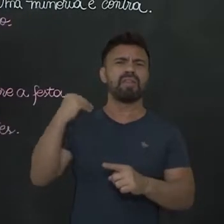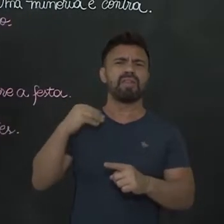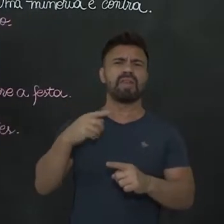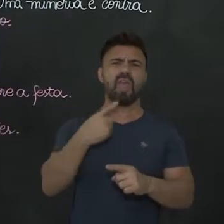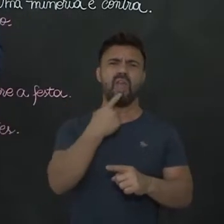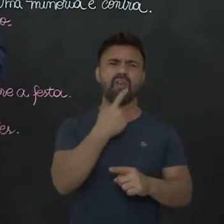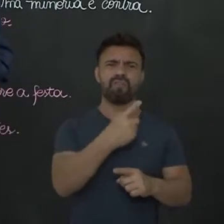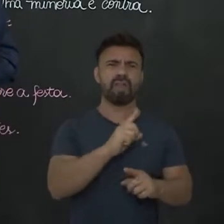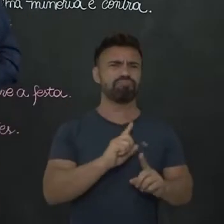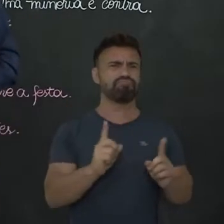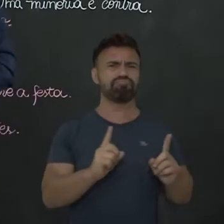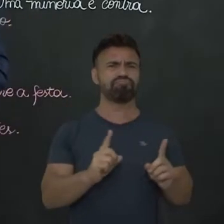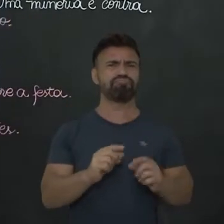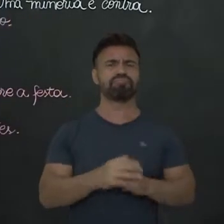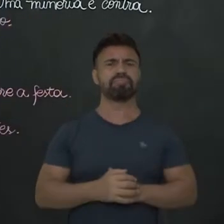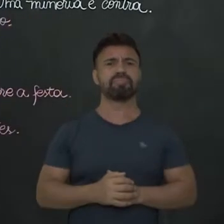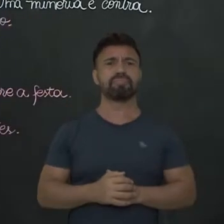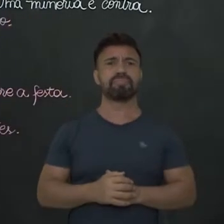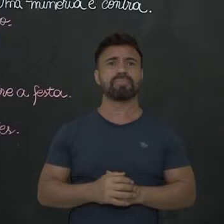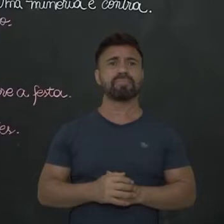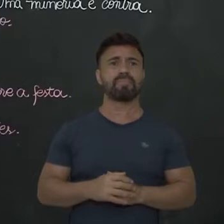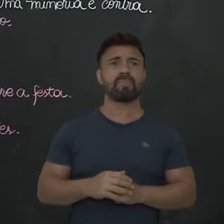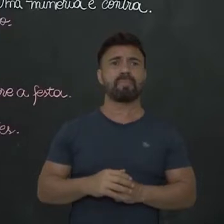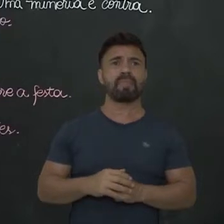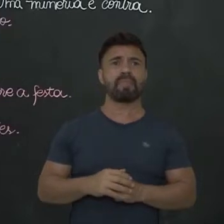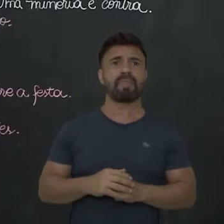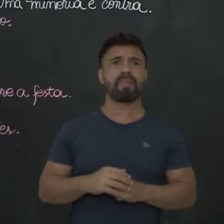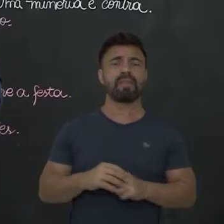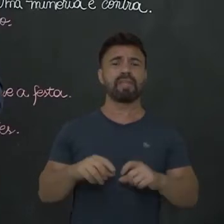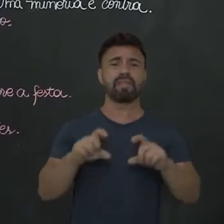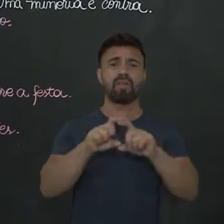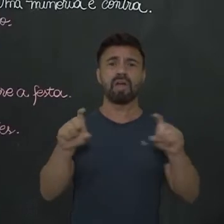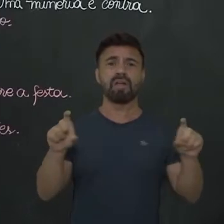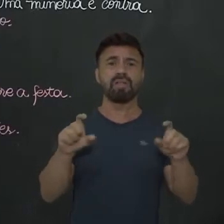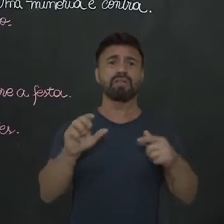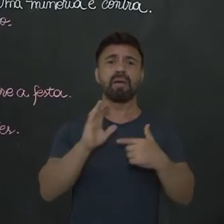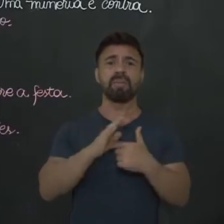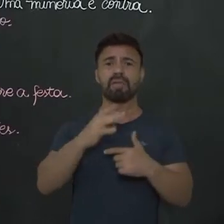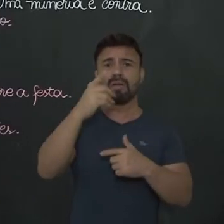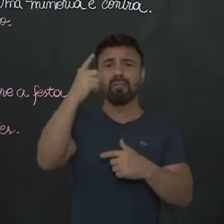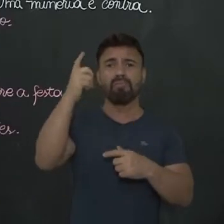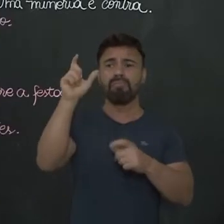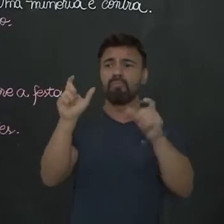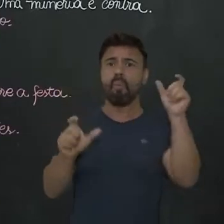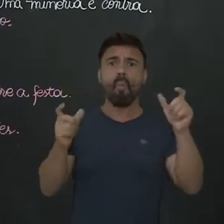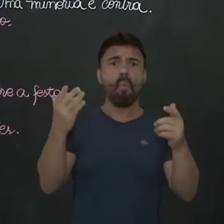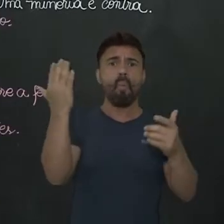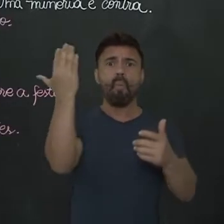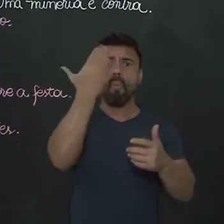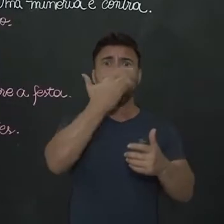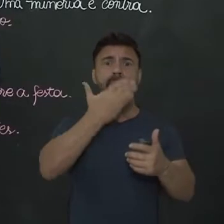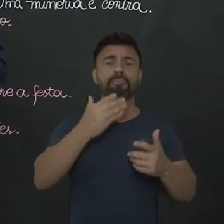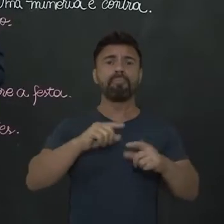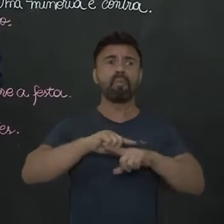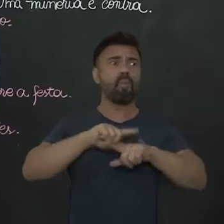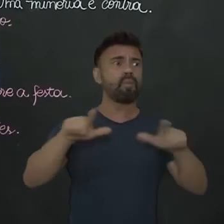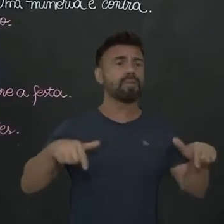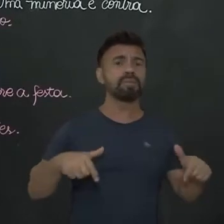nos falamos e não fazem dias. É aquele caso daquelas orações que não apresentam sujeito e os verbos se apresentam de